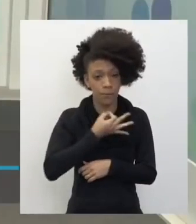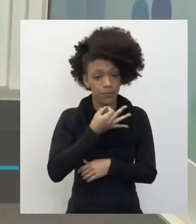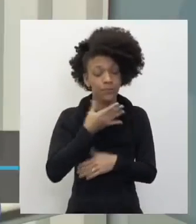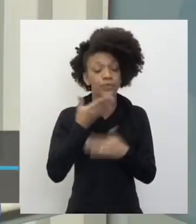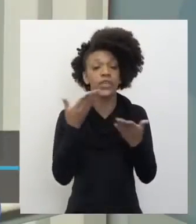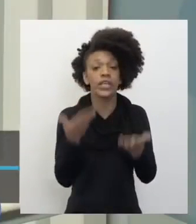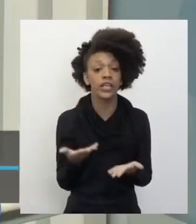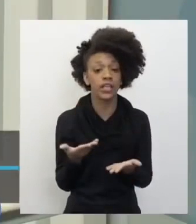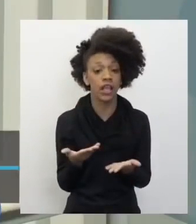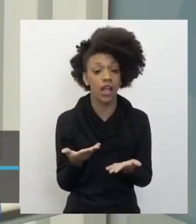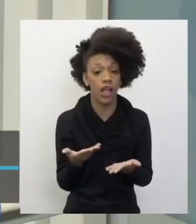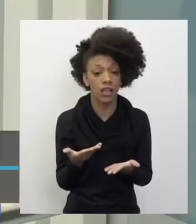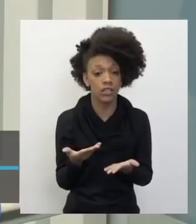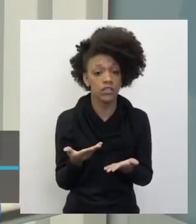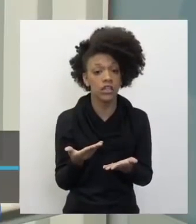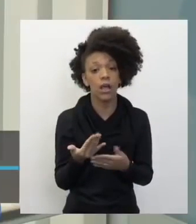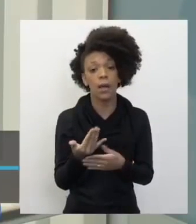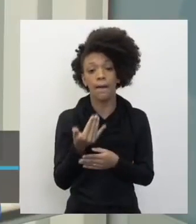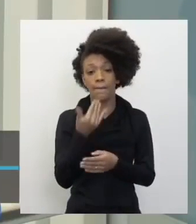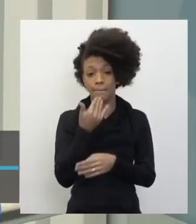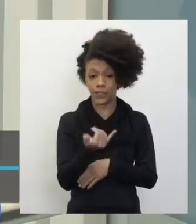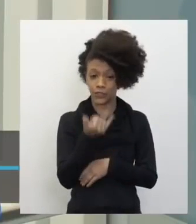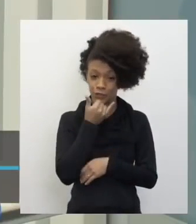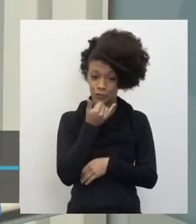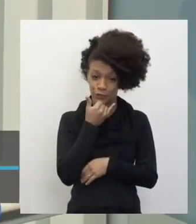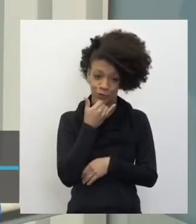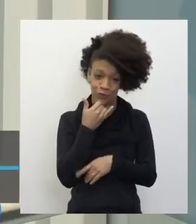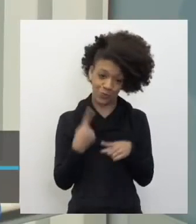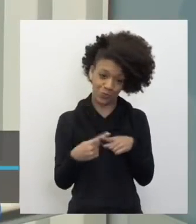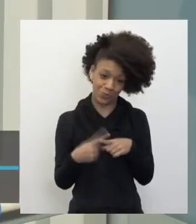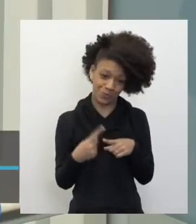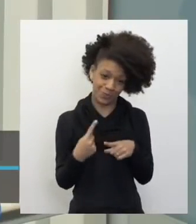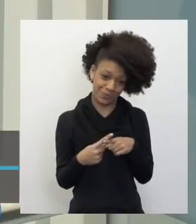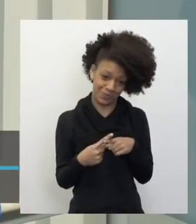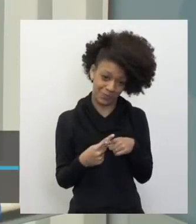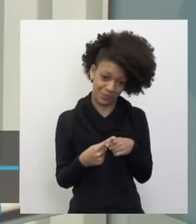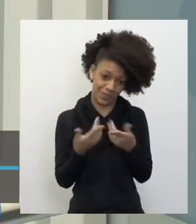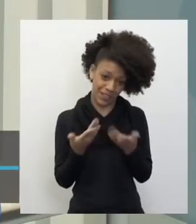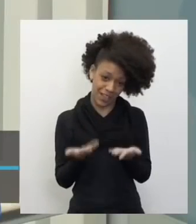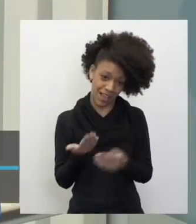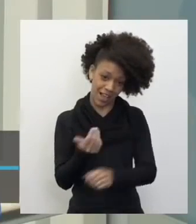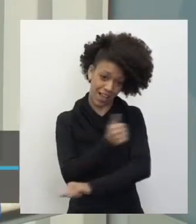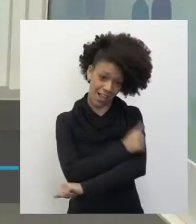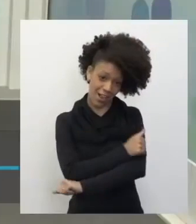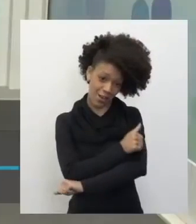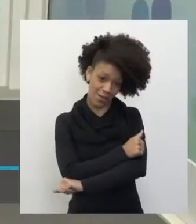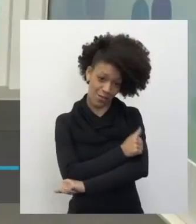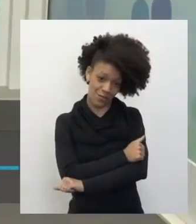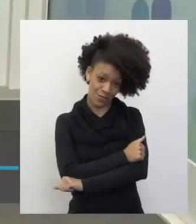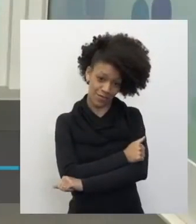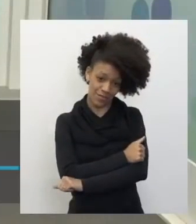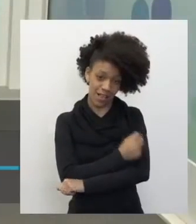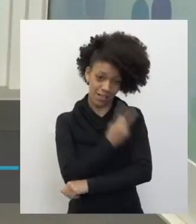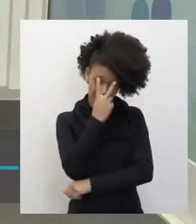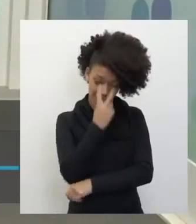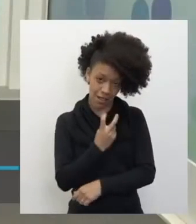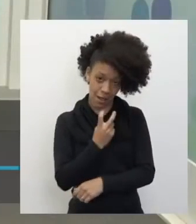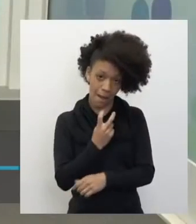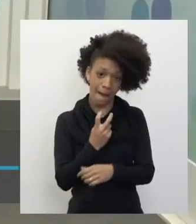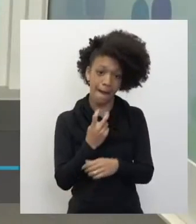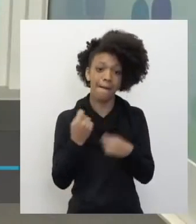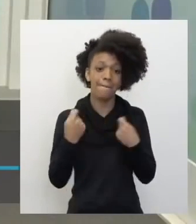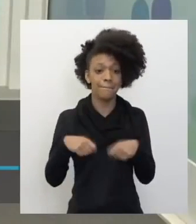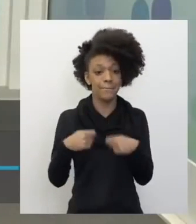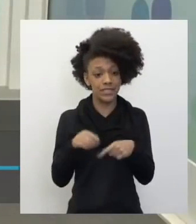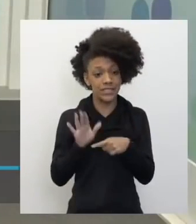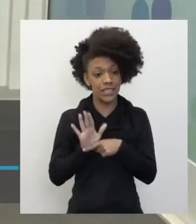vou pedir desculpas, porque aluno cego vai precisar da ajuda de alguém.